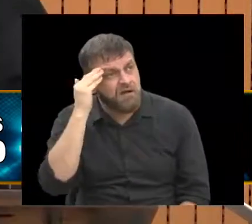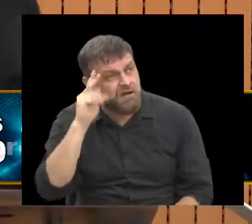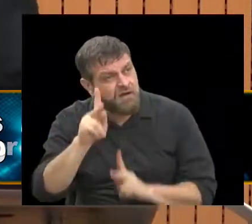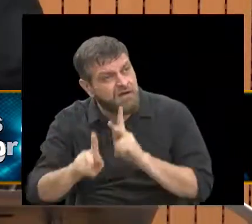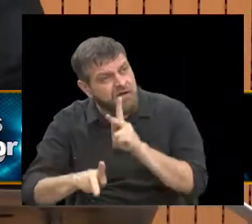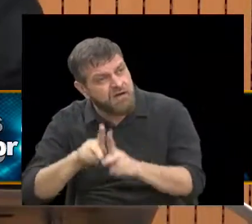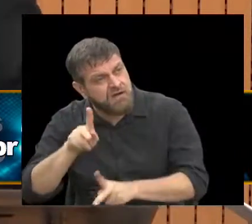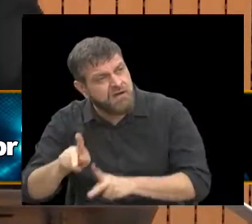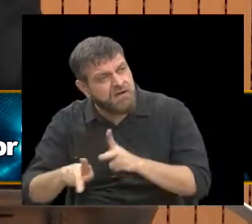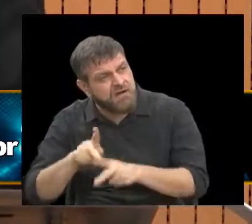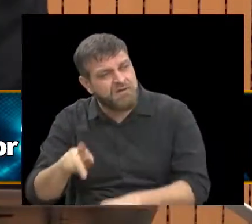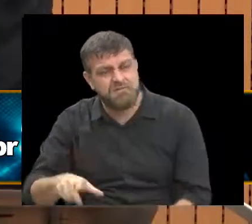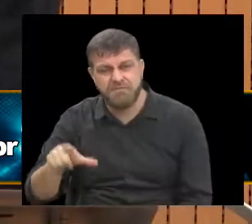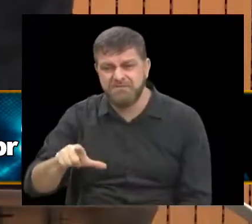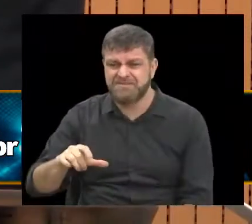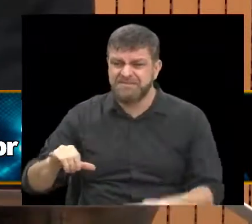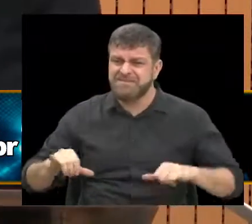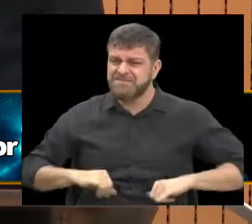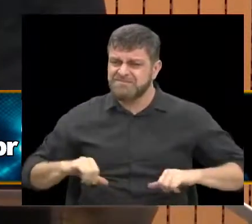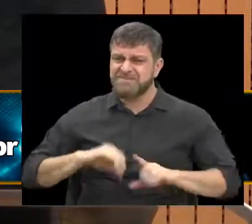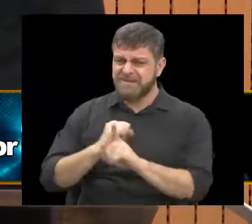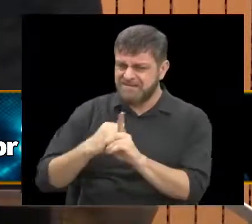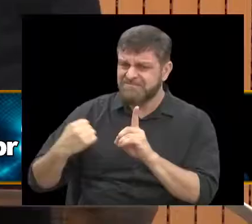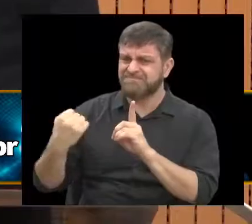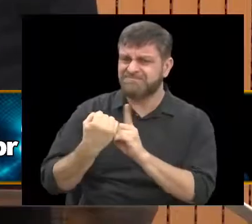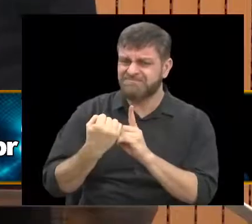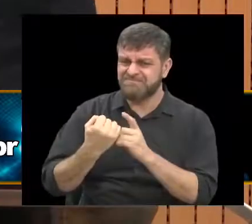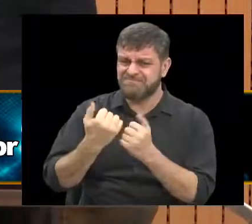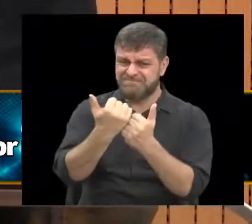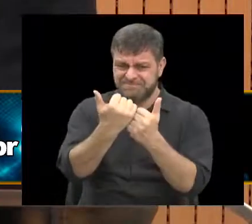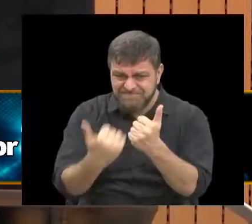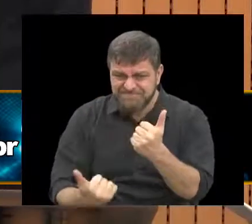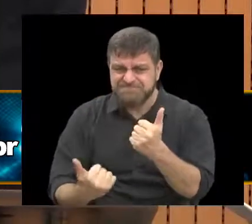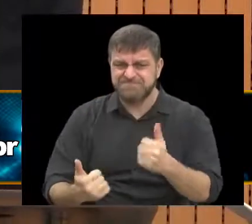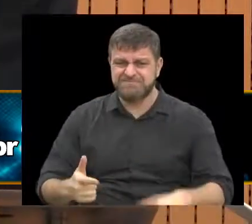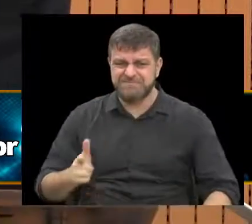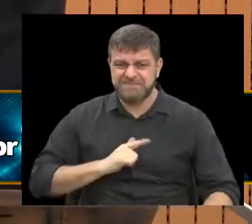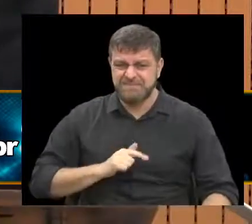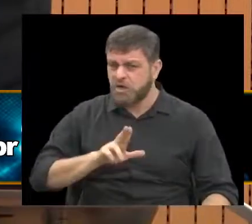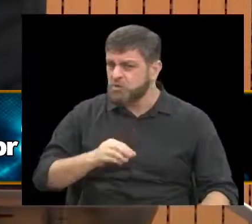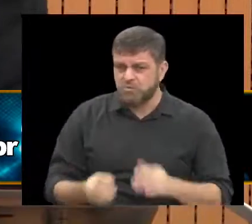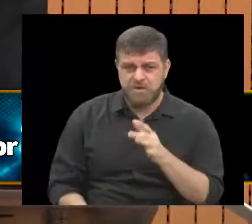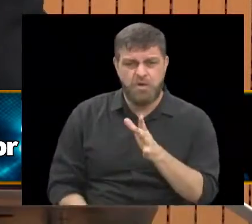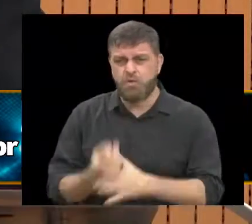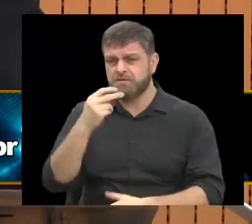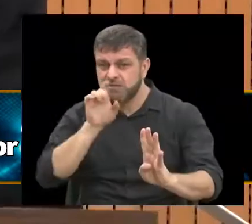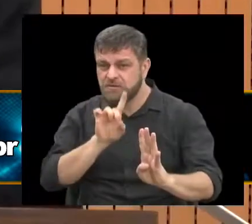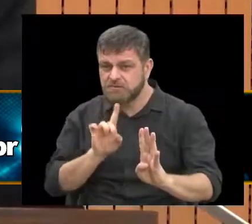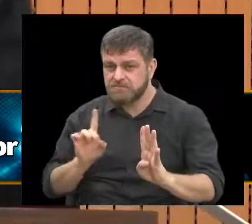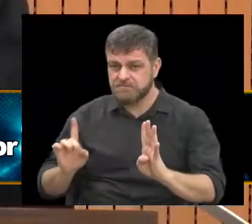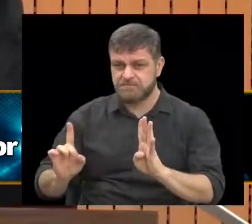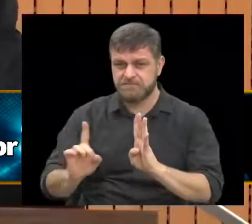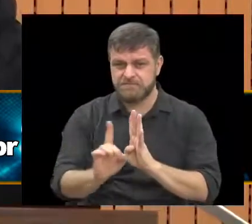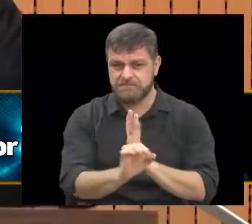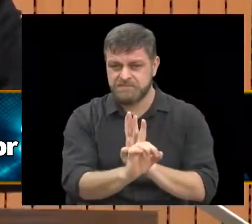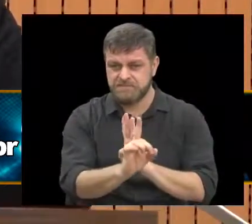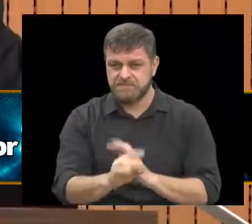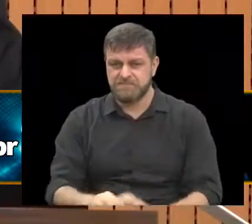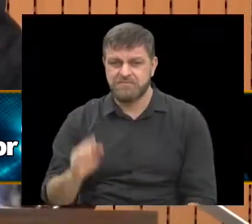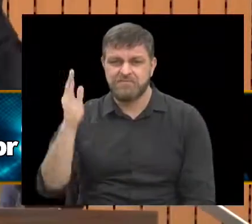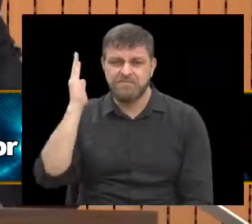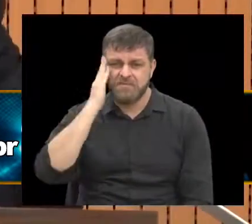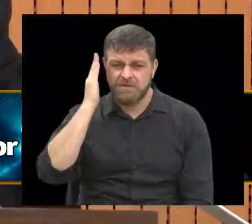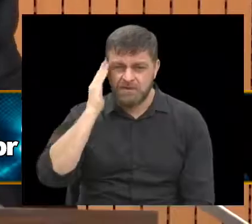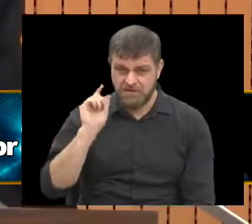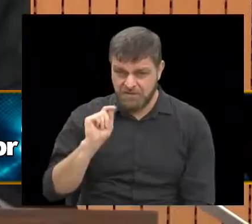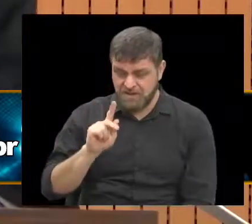está passando pela maior agressão social de alta intensidade jamais vista no nosso país. E você sabe que